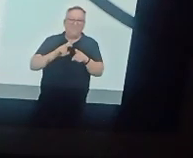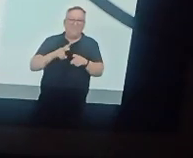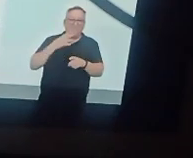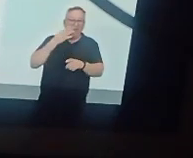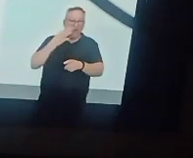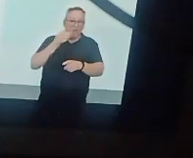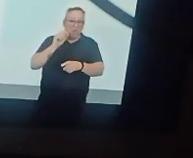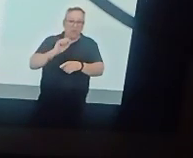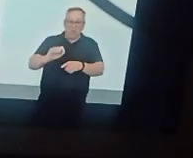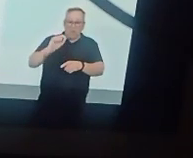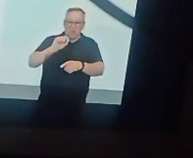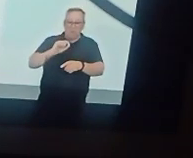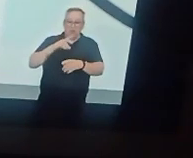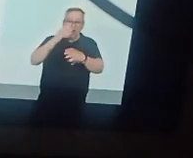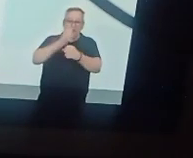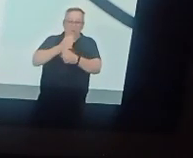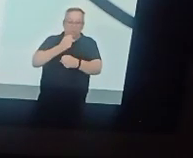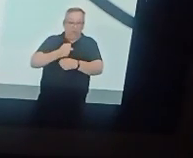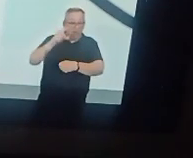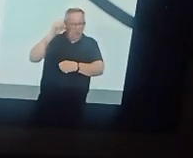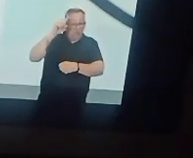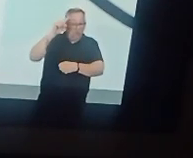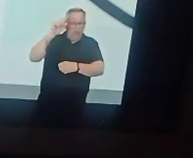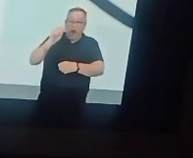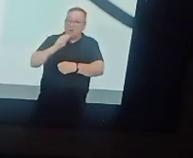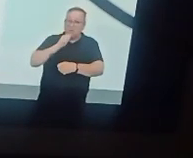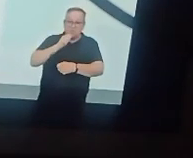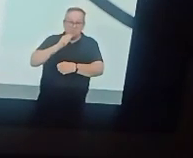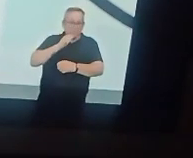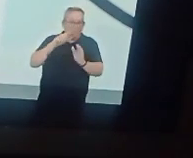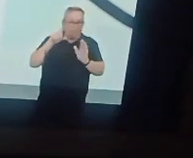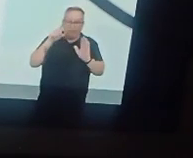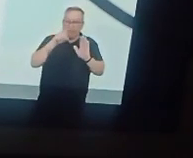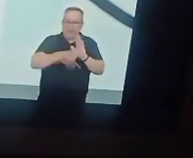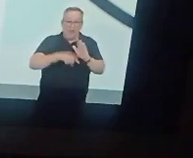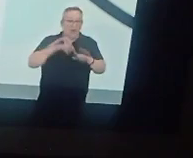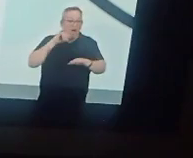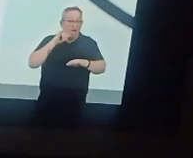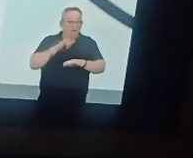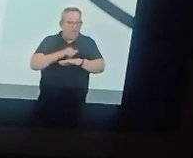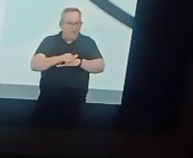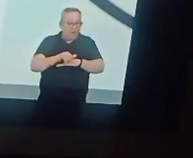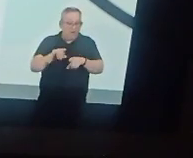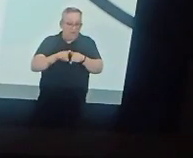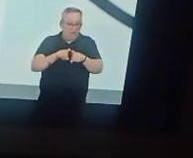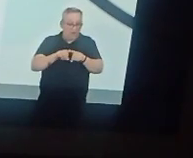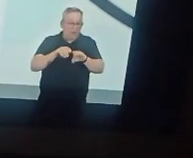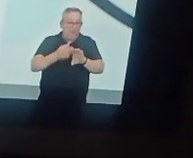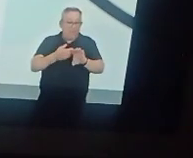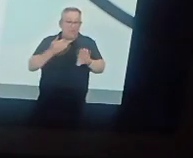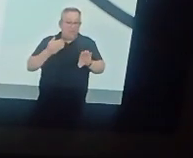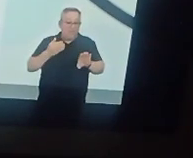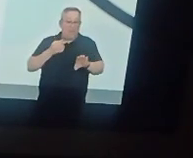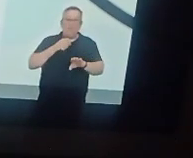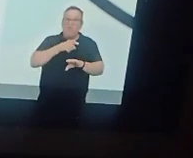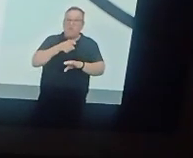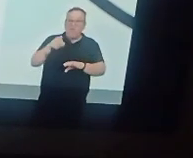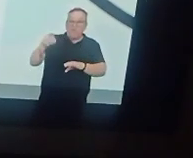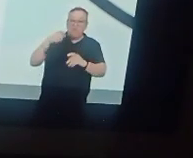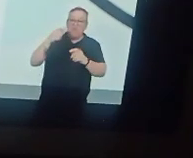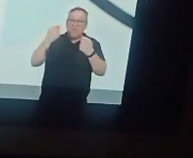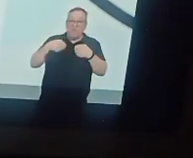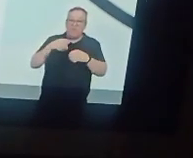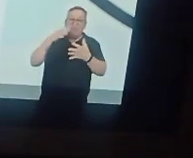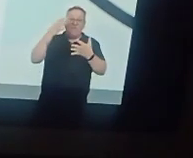atenção, pessoal, que aquela quantidade de dias ainda não está descontando as faltas e afastamentos. Então, isso sim, vocês vão